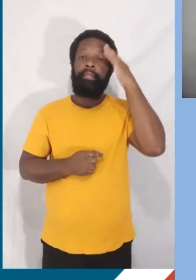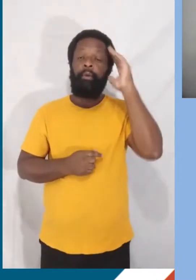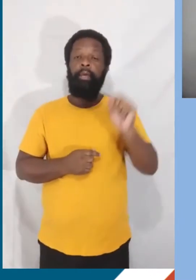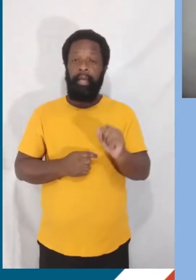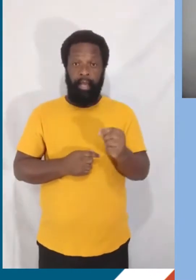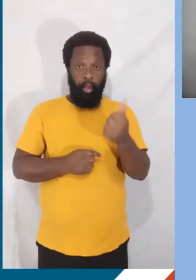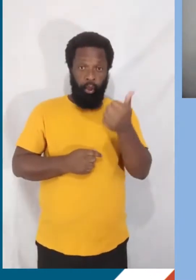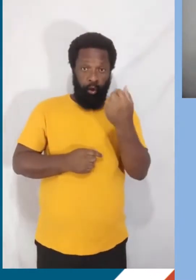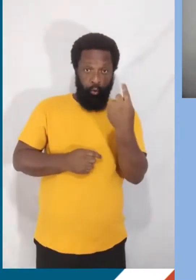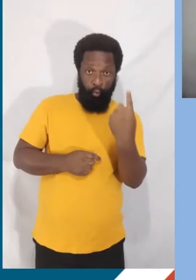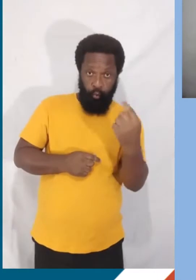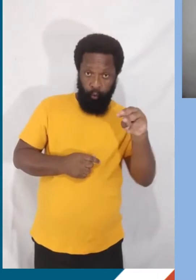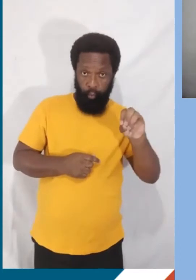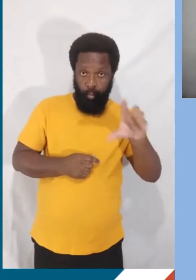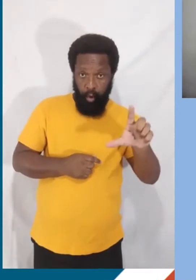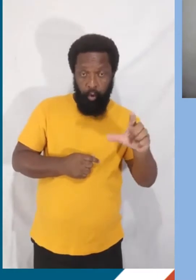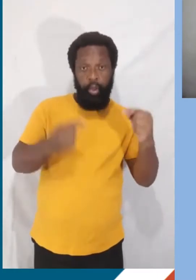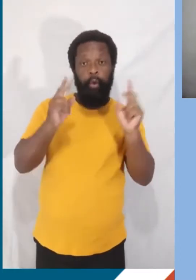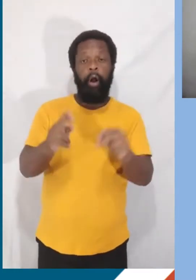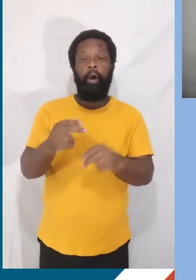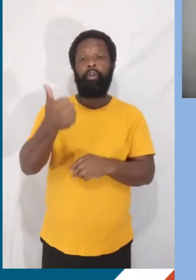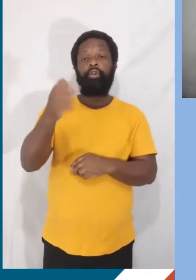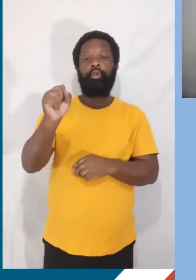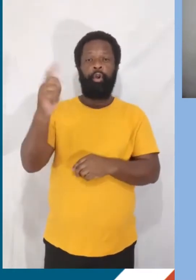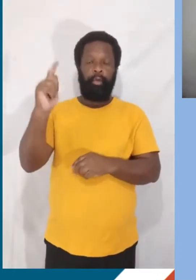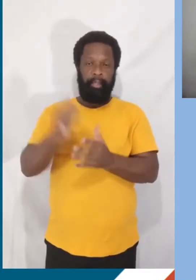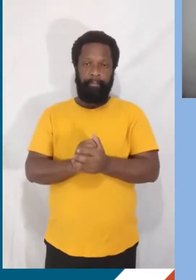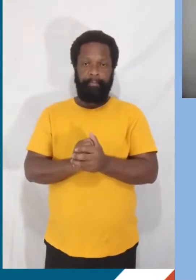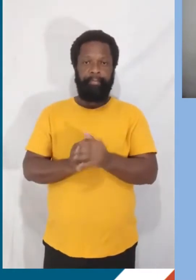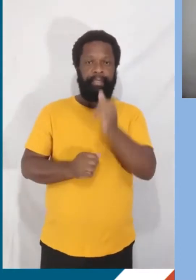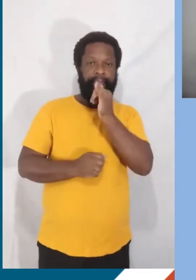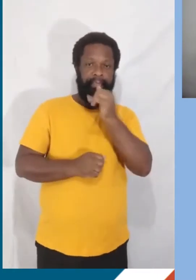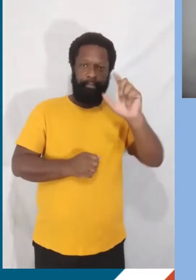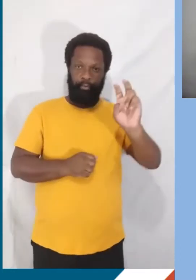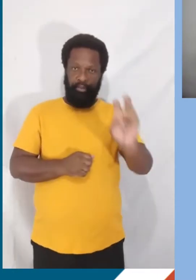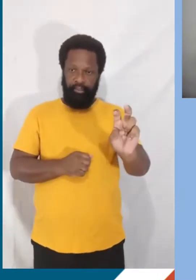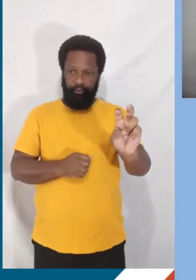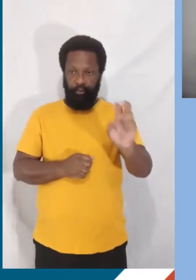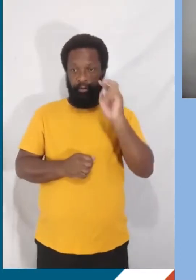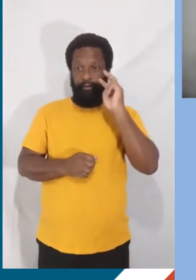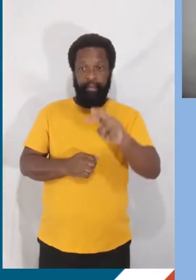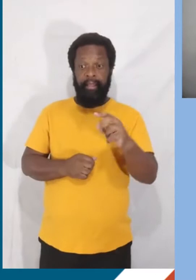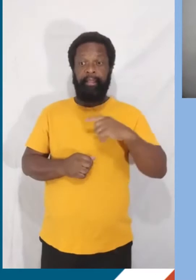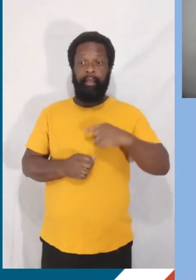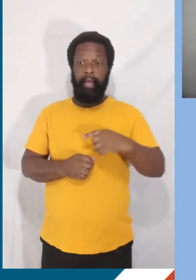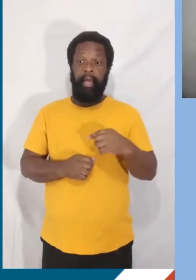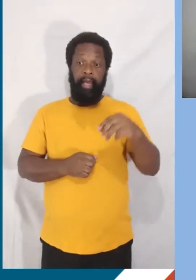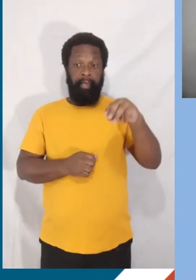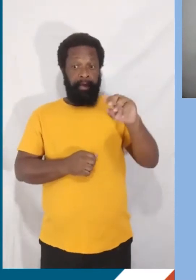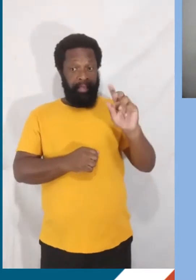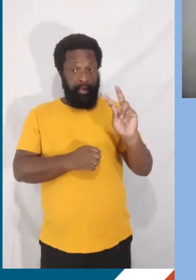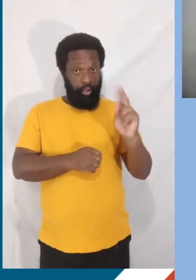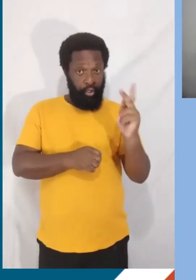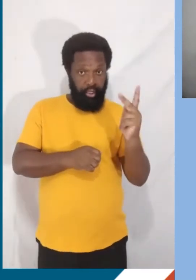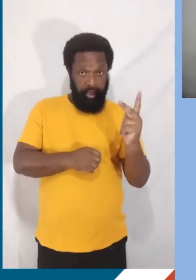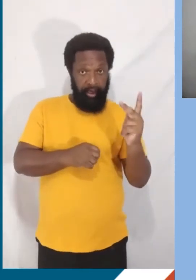quantos gramas corresponde? 18 gramas. O exemplo 5, a mesma ideia. CH4, eu tenho um átomo de carbono e